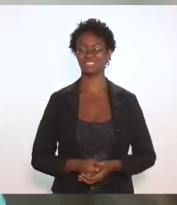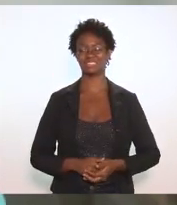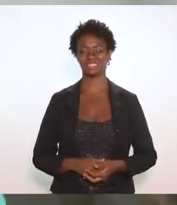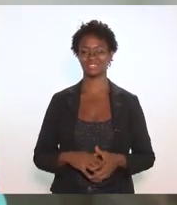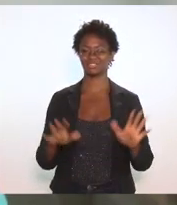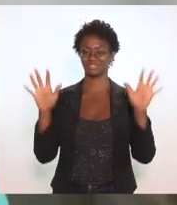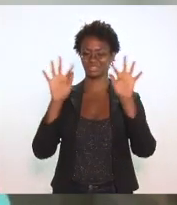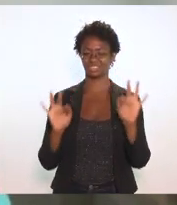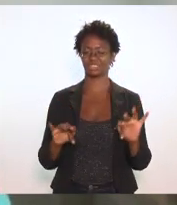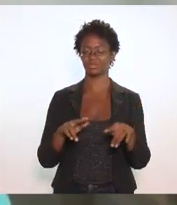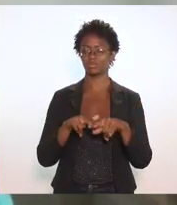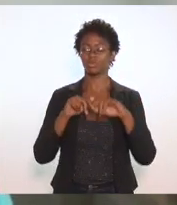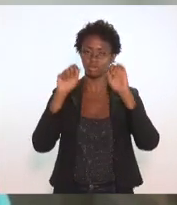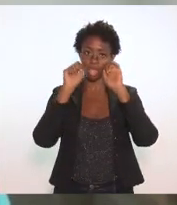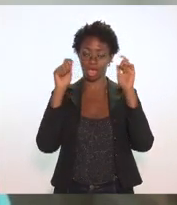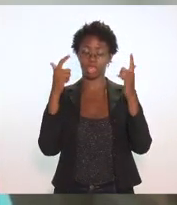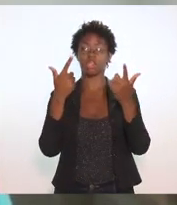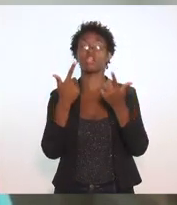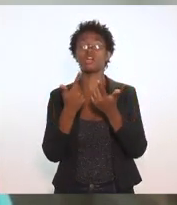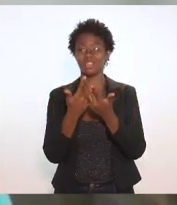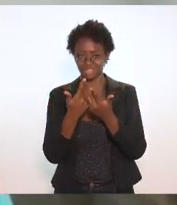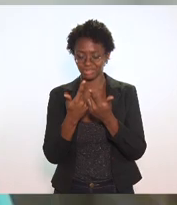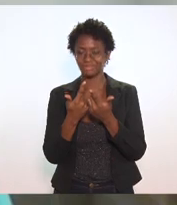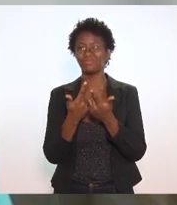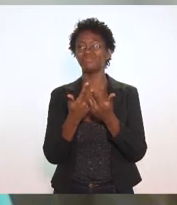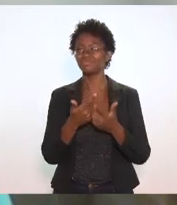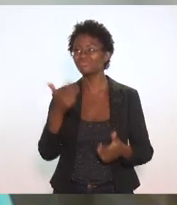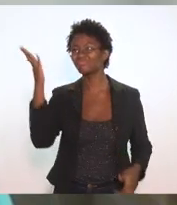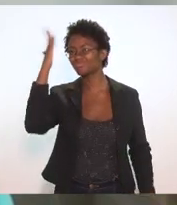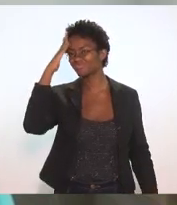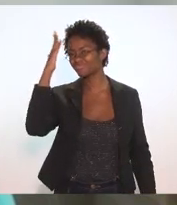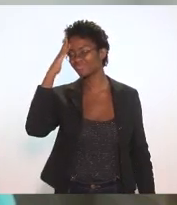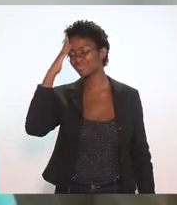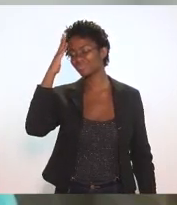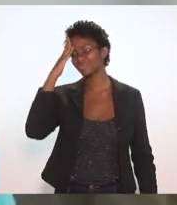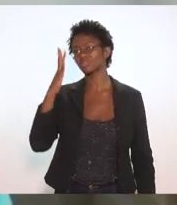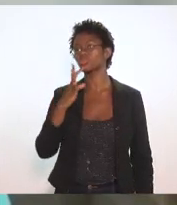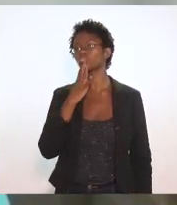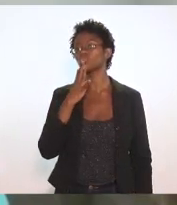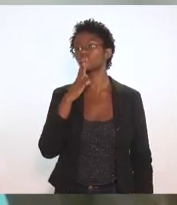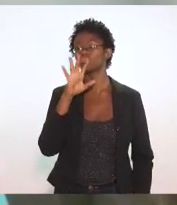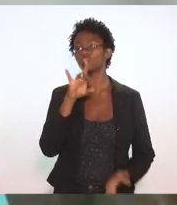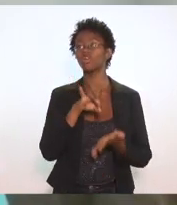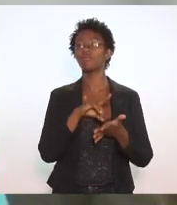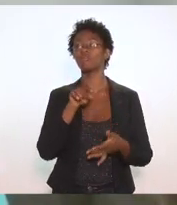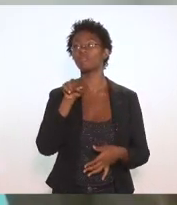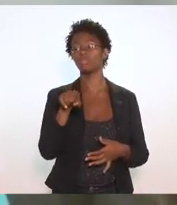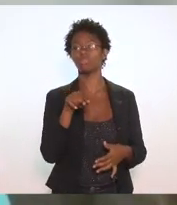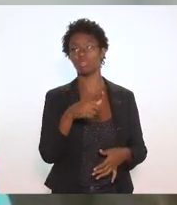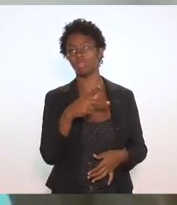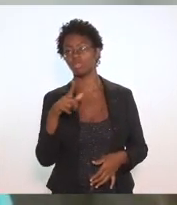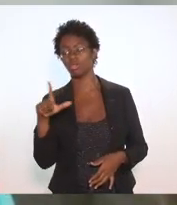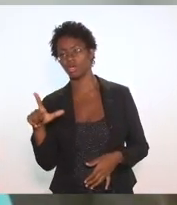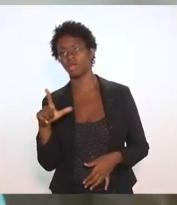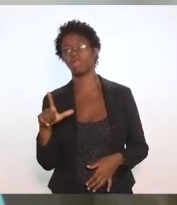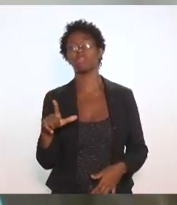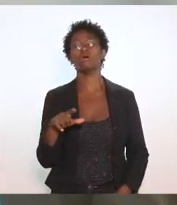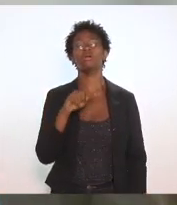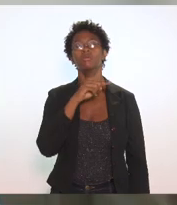a Assembleia Legislativa reconheceu no projeto de lei da deputada